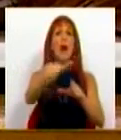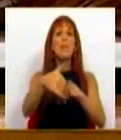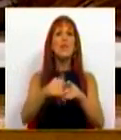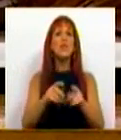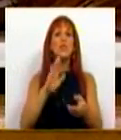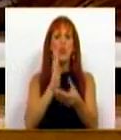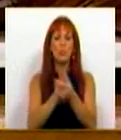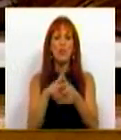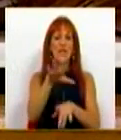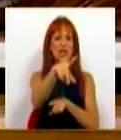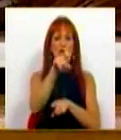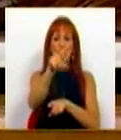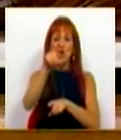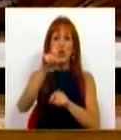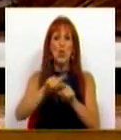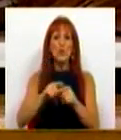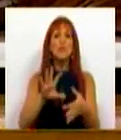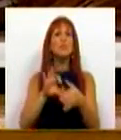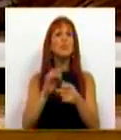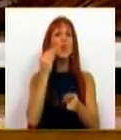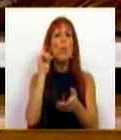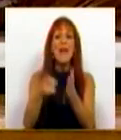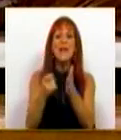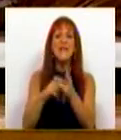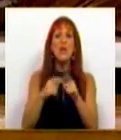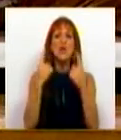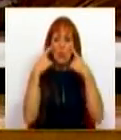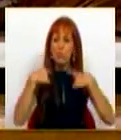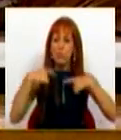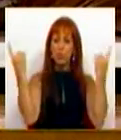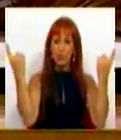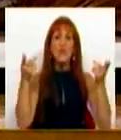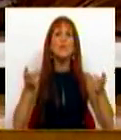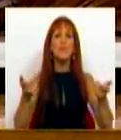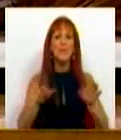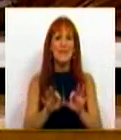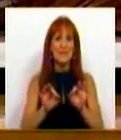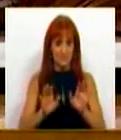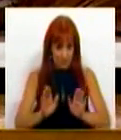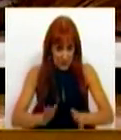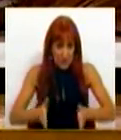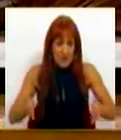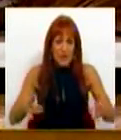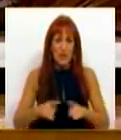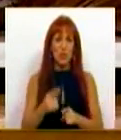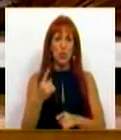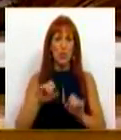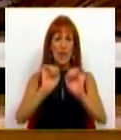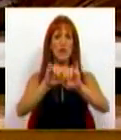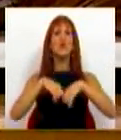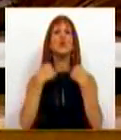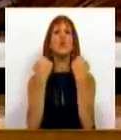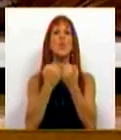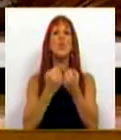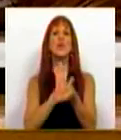no processo de escolha do provimento das necessidades públicas. Assim deve ser numa